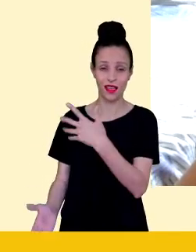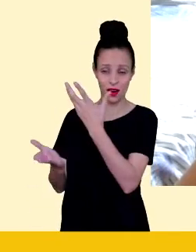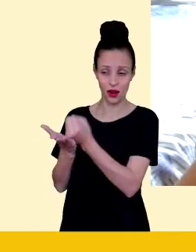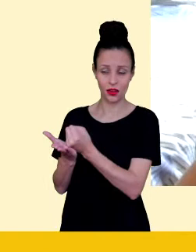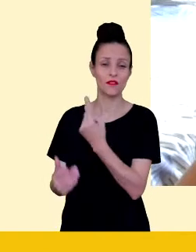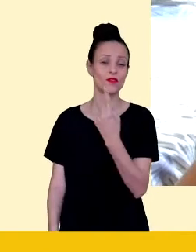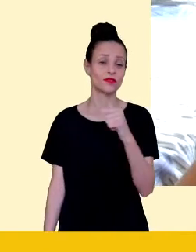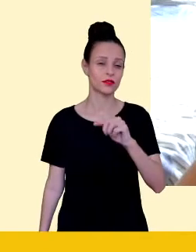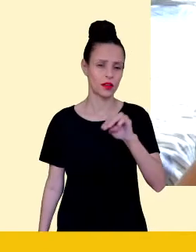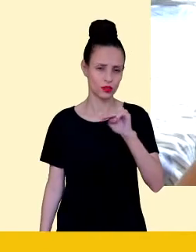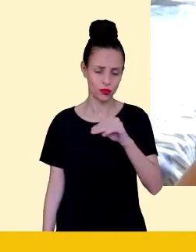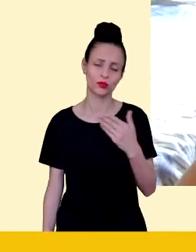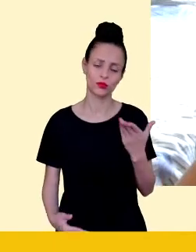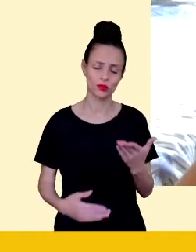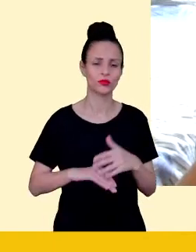assim. Sim.